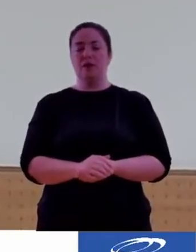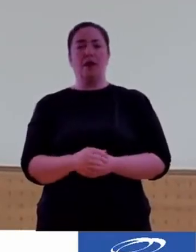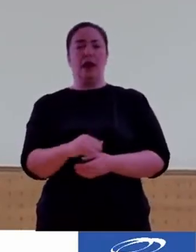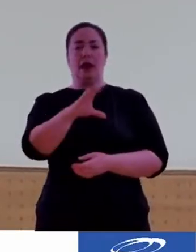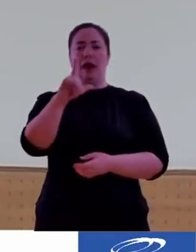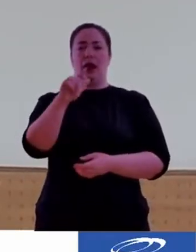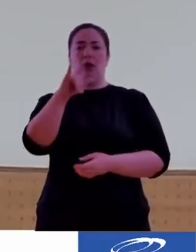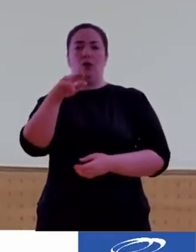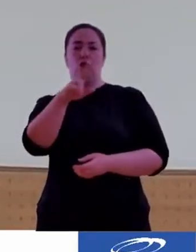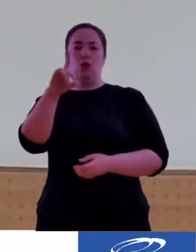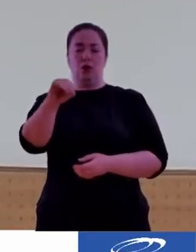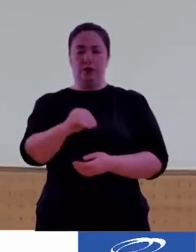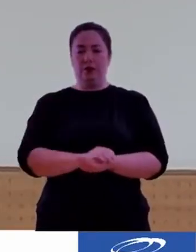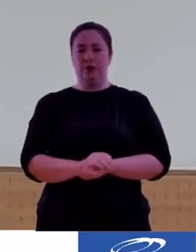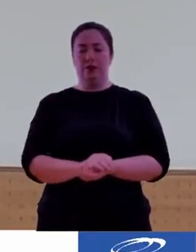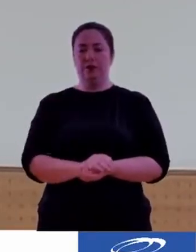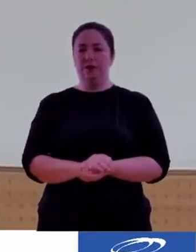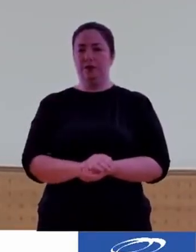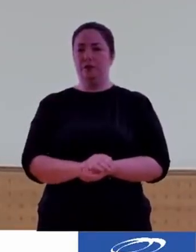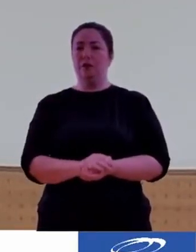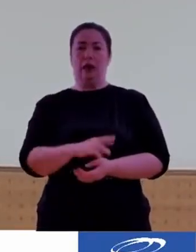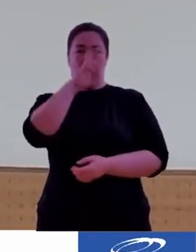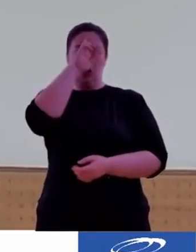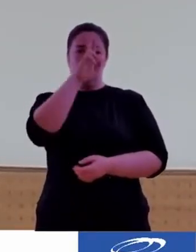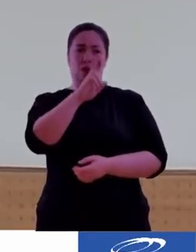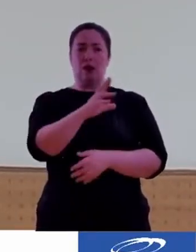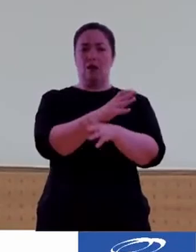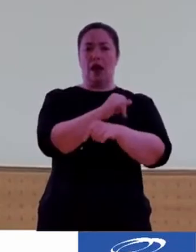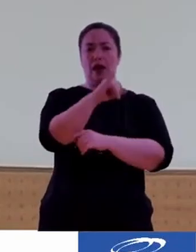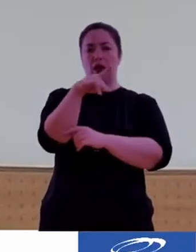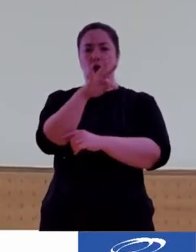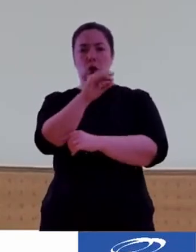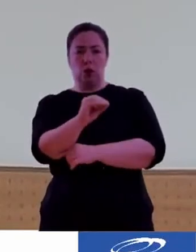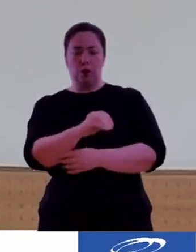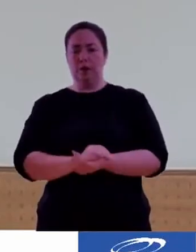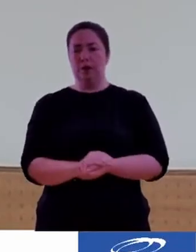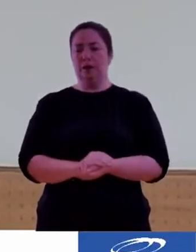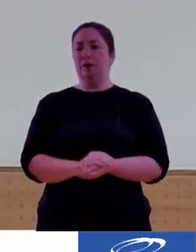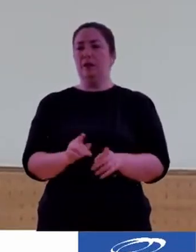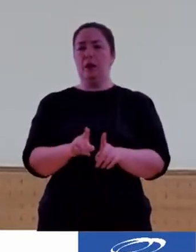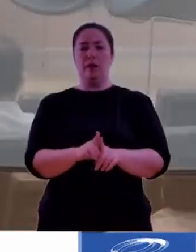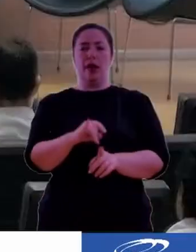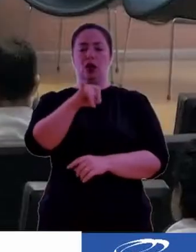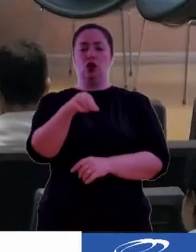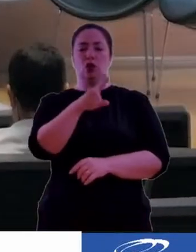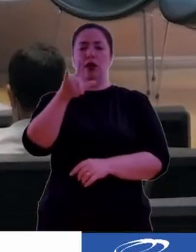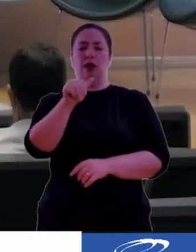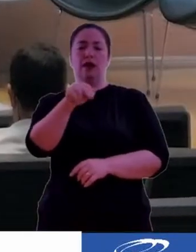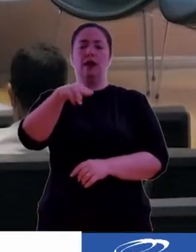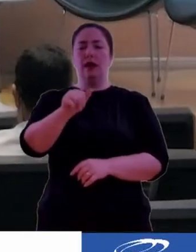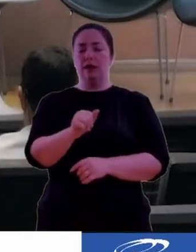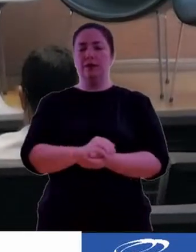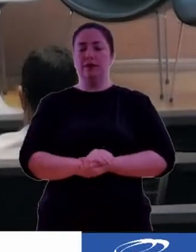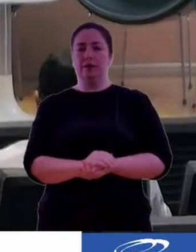de Albuquerque Júnior, chefe da Divisão de Traumatologia e Ortopedia do INTO. Doutora Juliana Arruda de Matos, infectologista do INTO e presidente